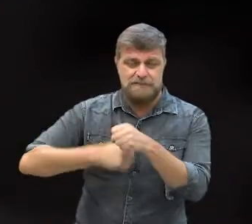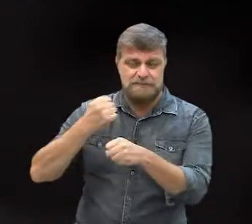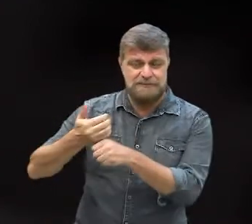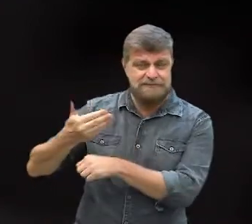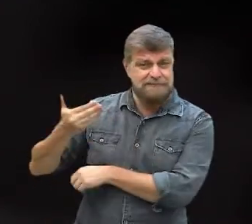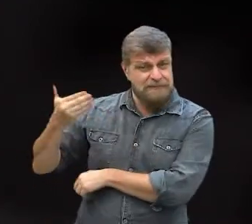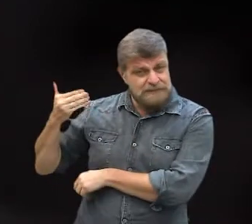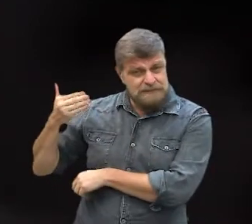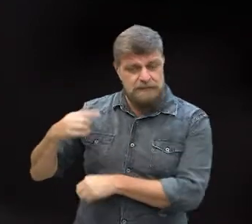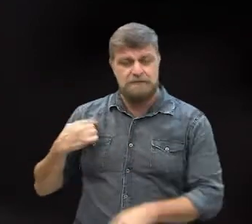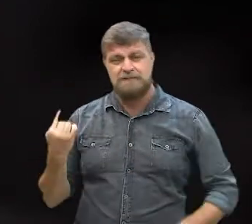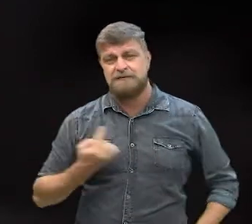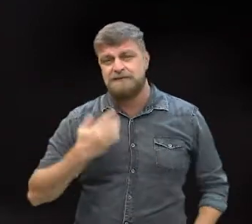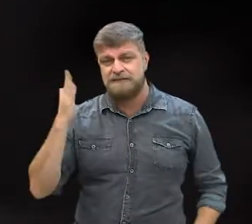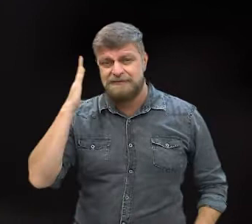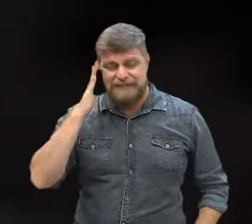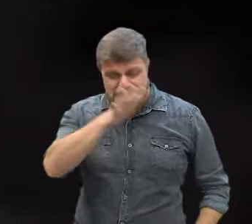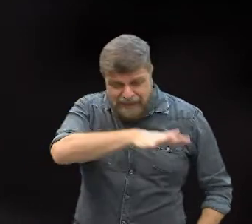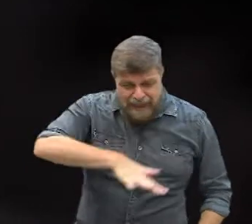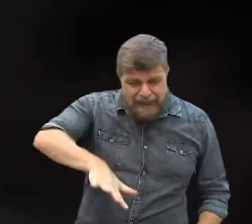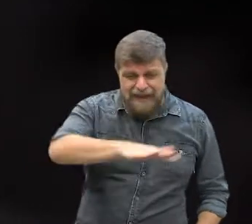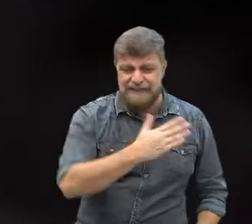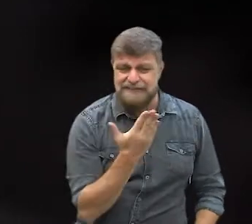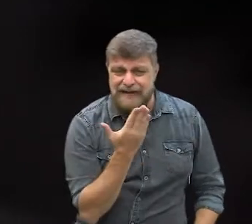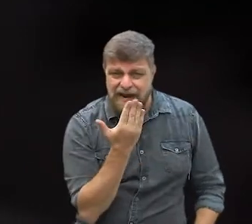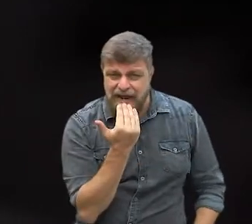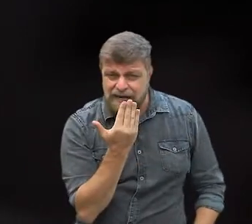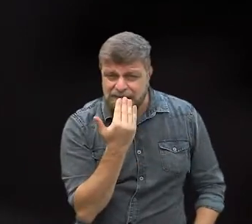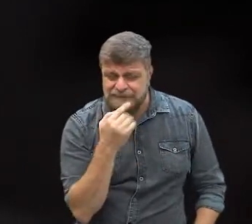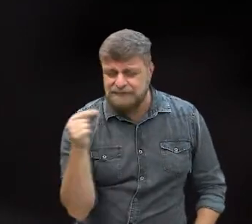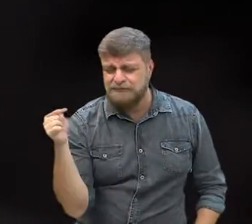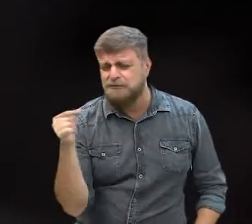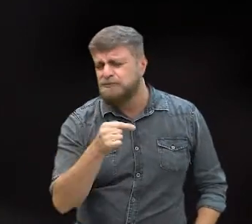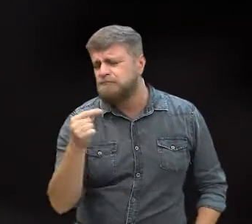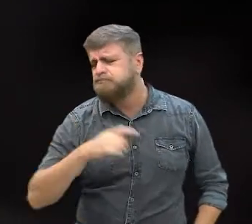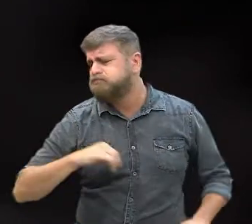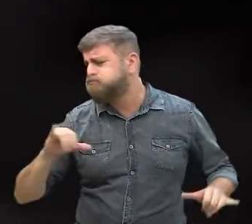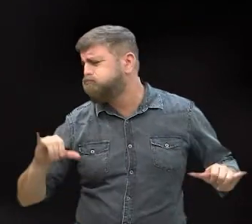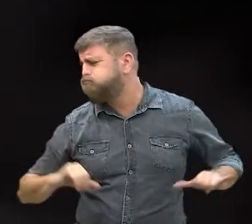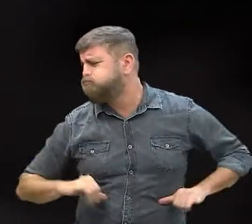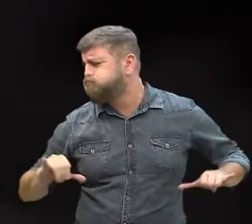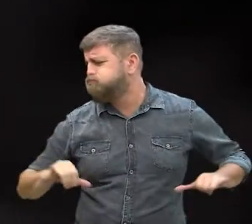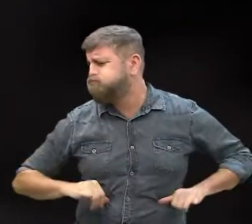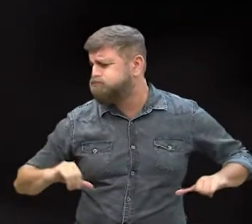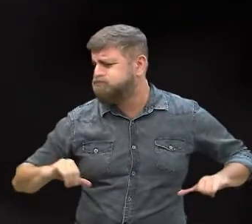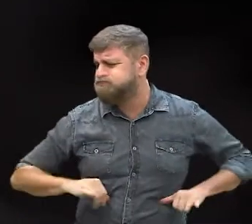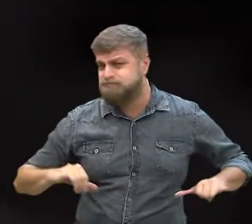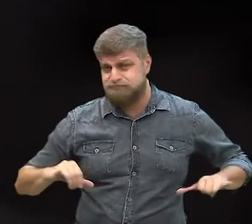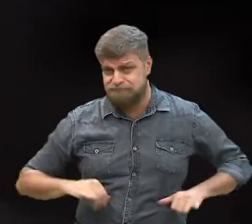passado, e a gente sabe que o setor de alimentação tem sido um dos mais impactados